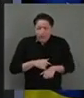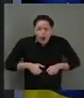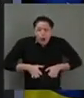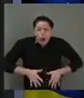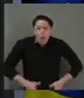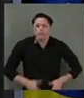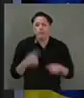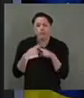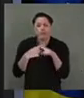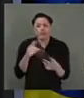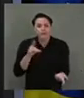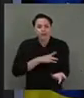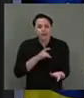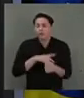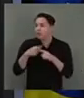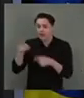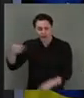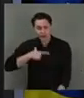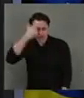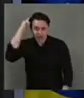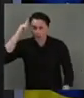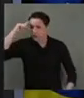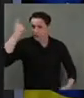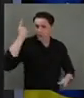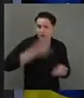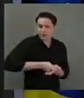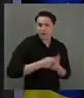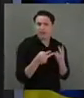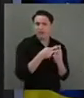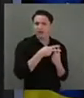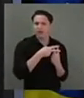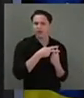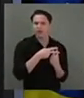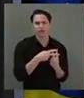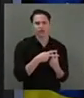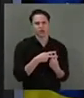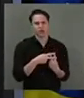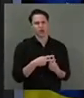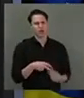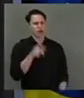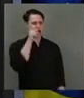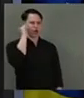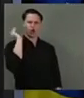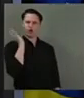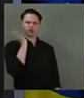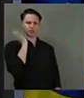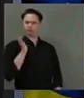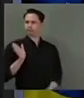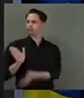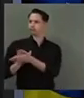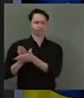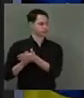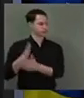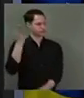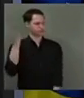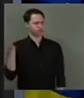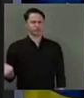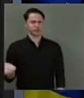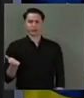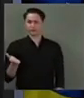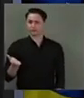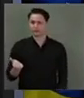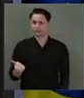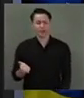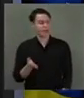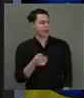mesmo, porque foi ele que mandou prender. Mas antes de ir embora, Rosa Weber faz um elogio a Alexandre de Moraes e diz, os